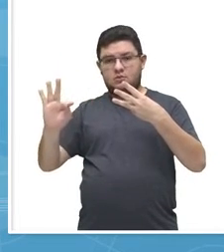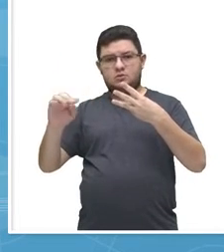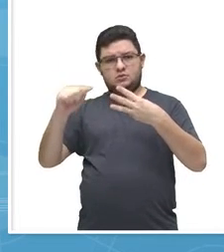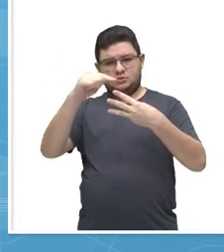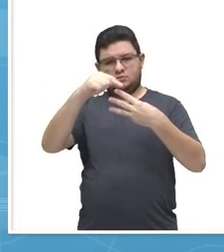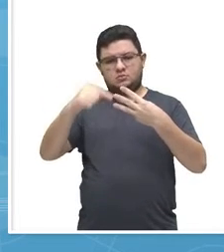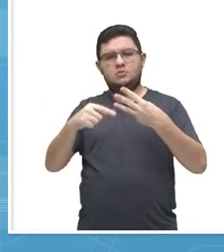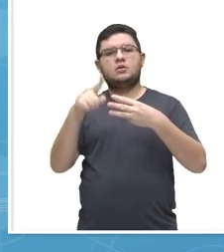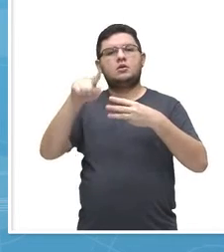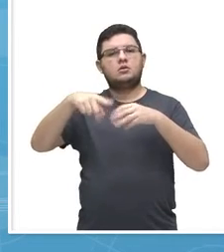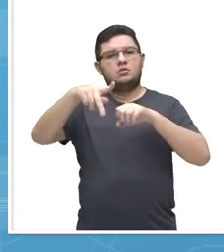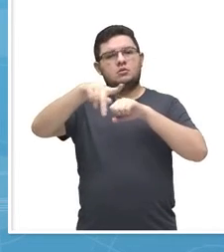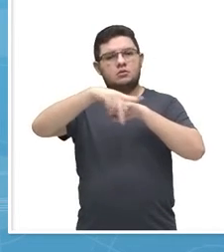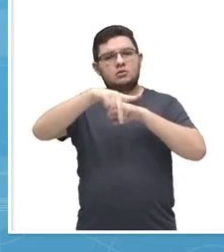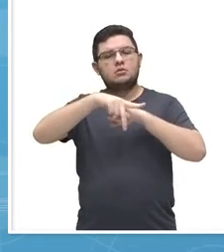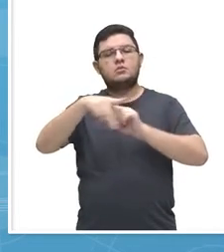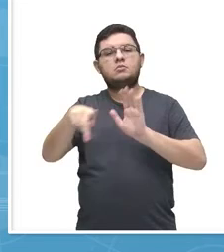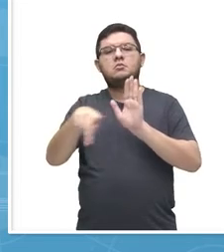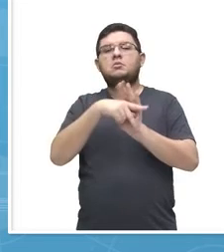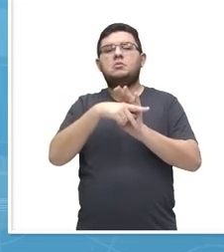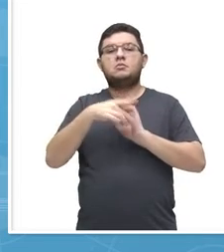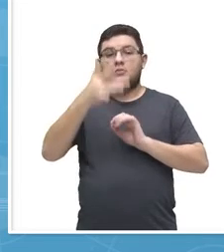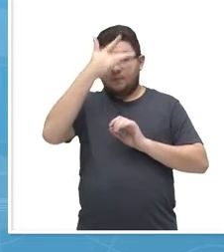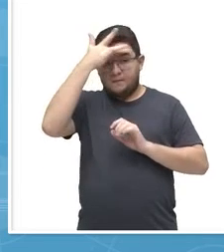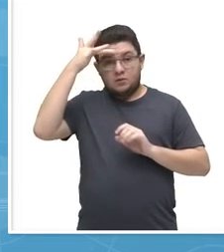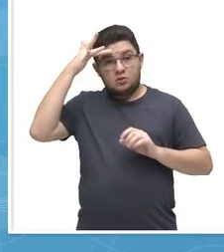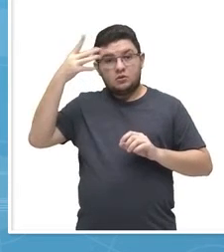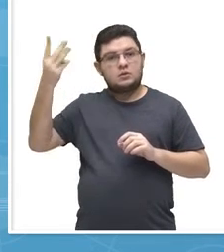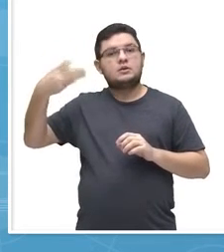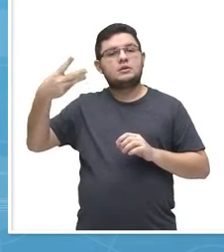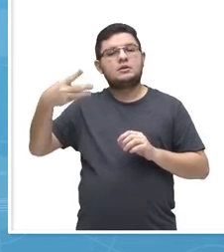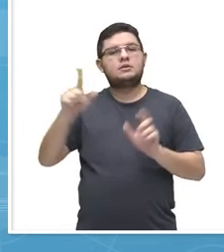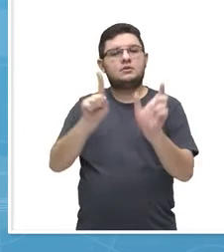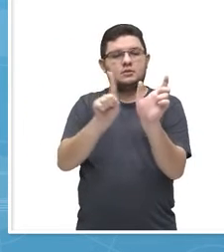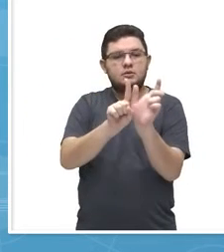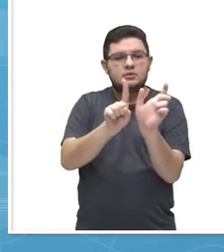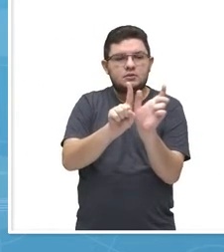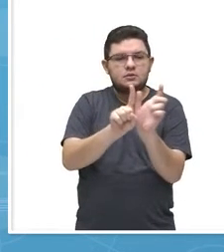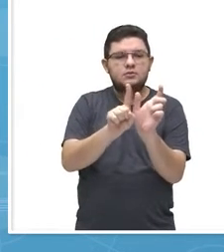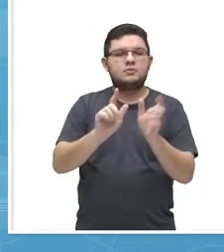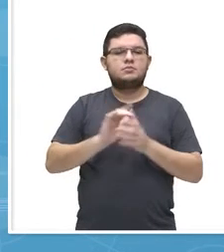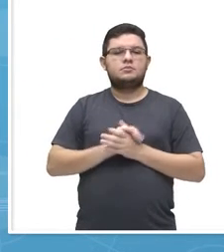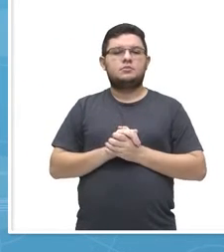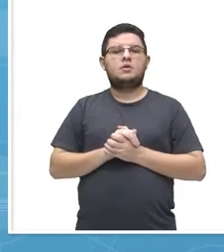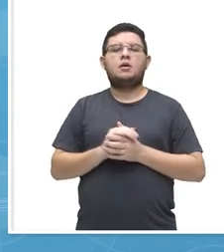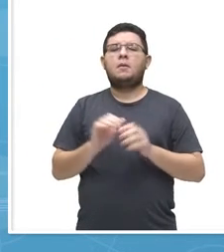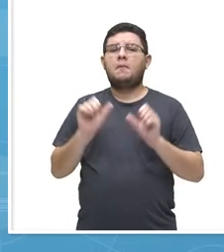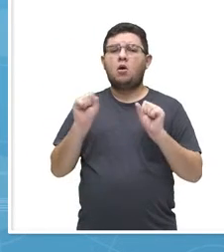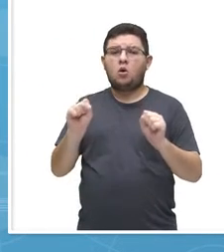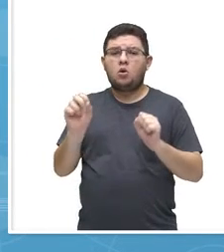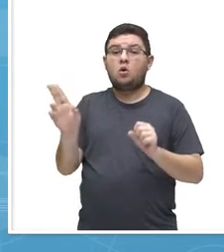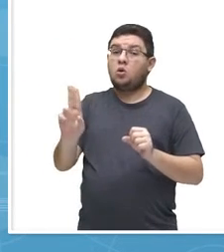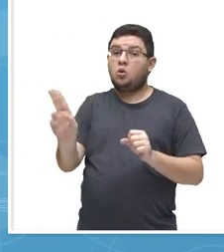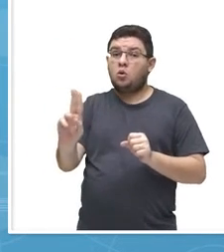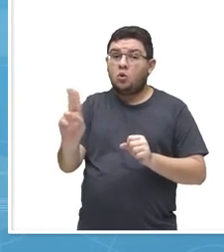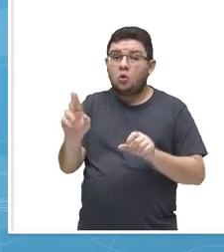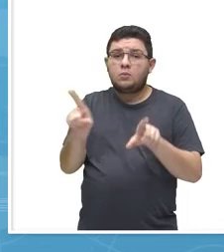terceira pessoa, tá? Ou os nomes que os representam. Pode ser Pedro, pode